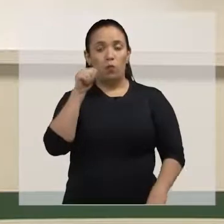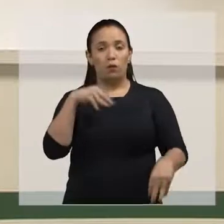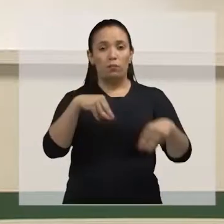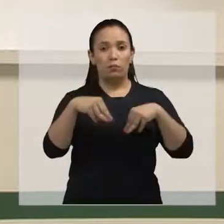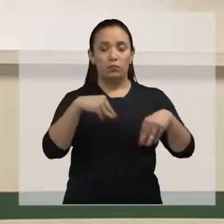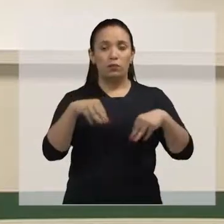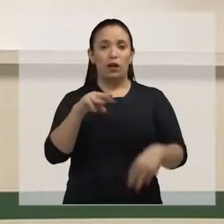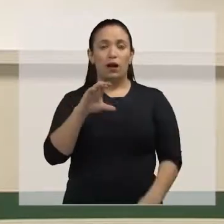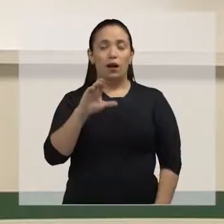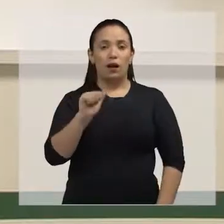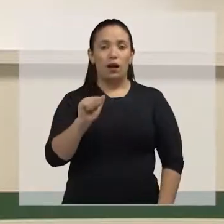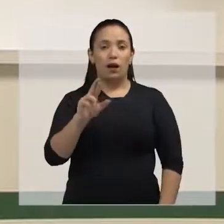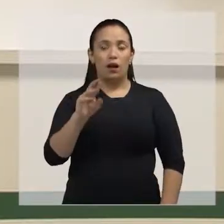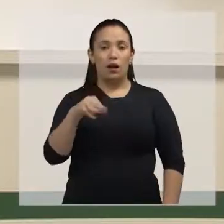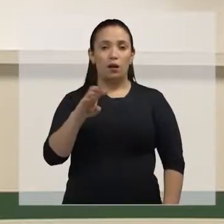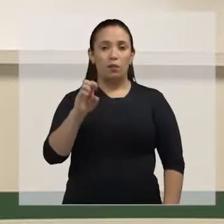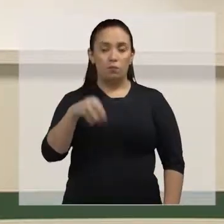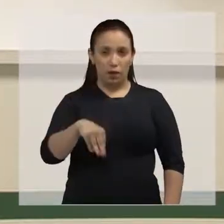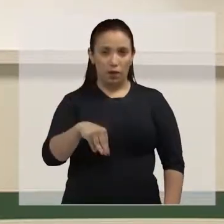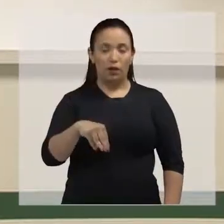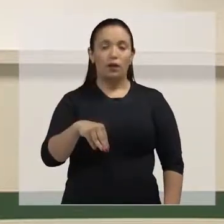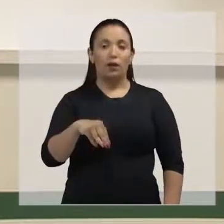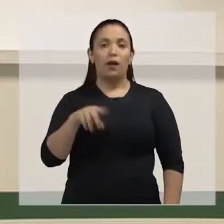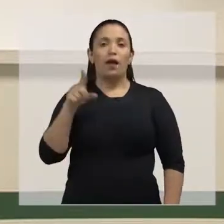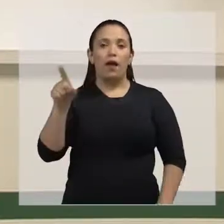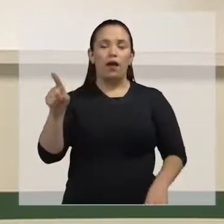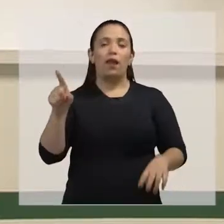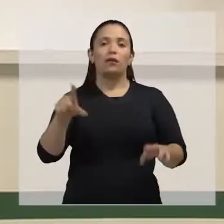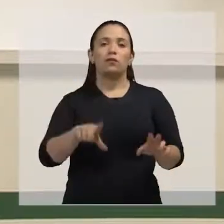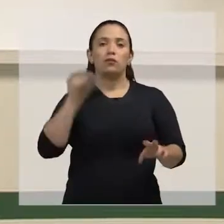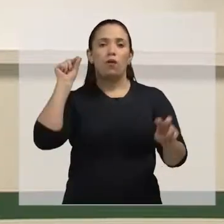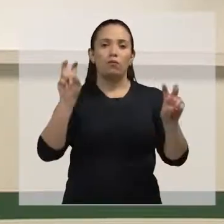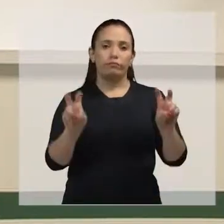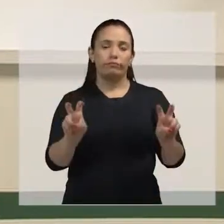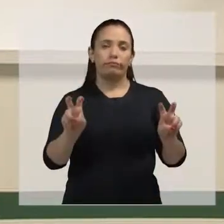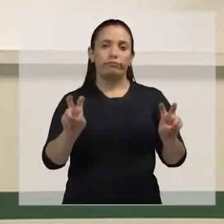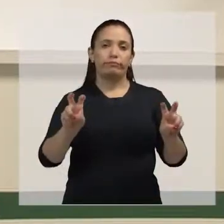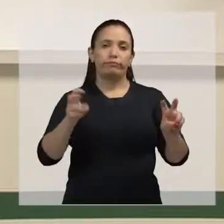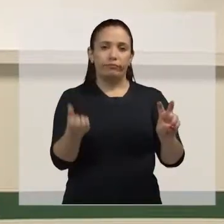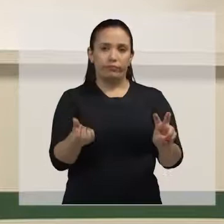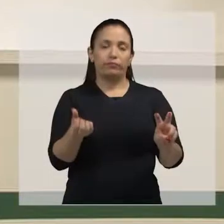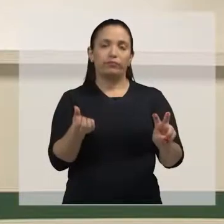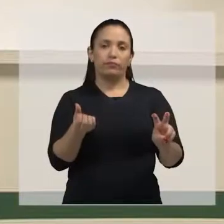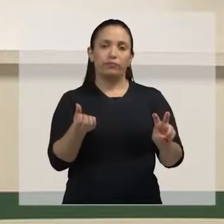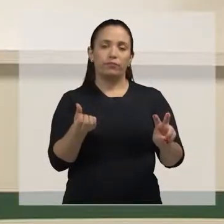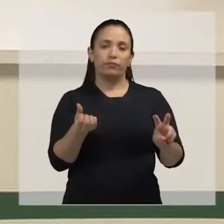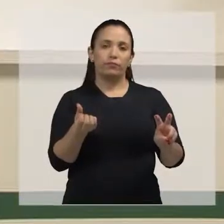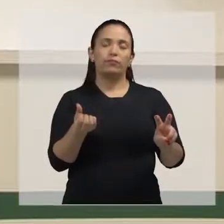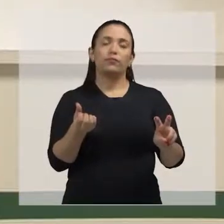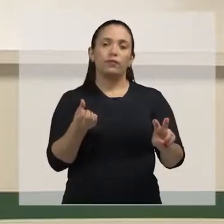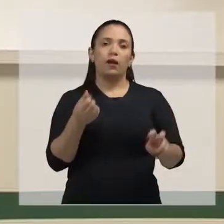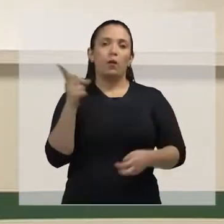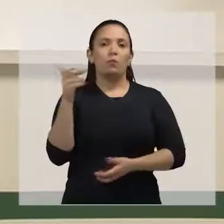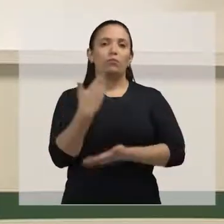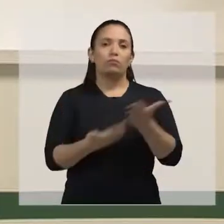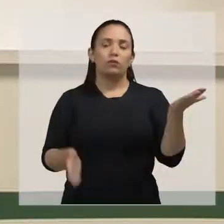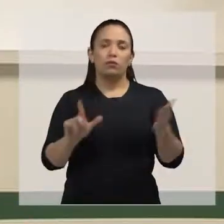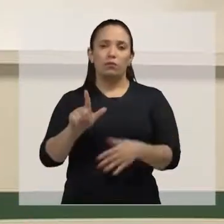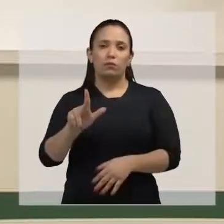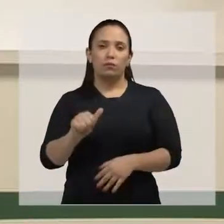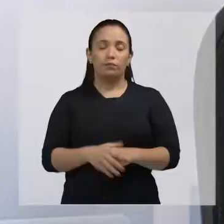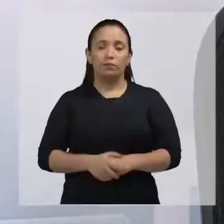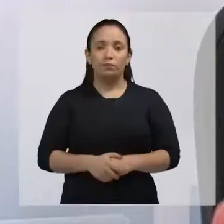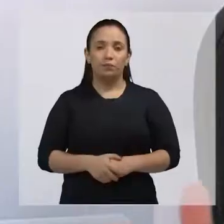tinha votado exatamente da mesma maneira contra, desempatou, né, contra o habeas corpus do presidente Lula. Essas